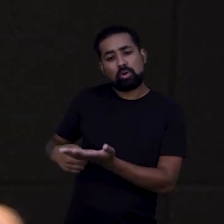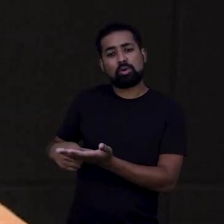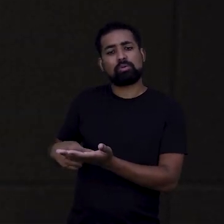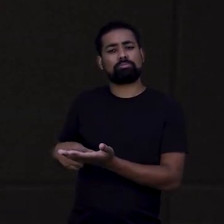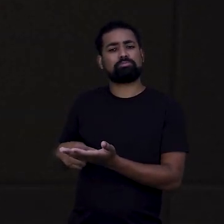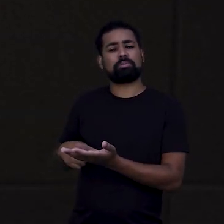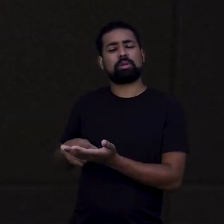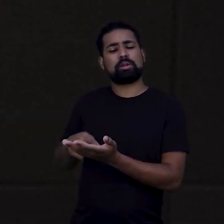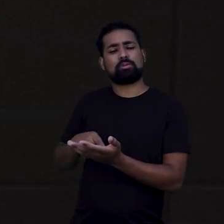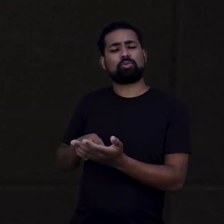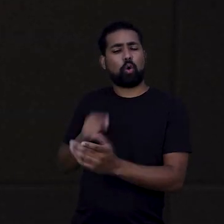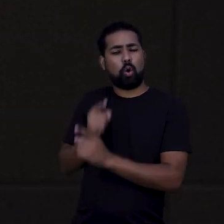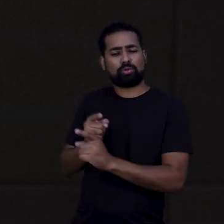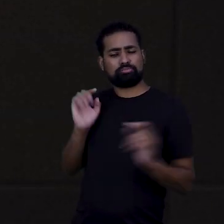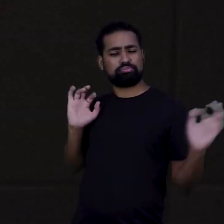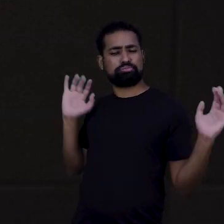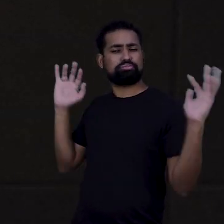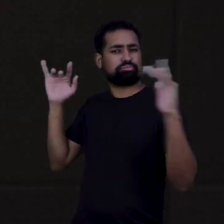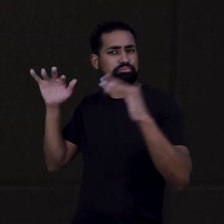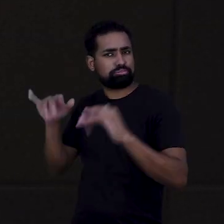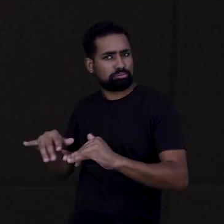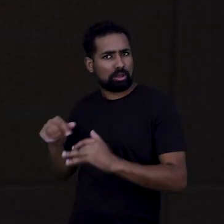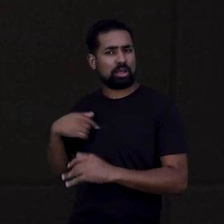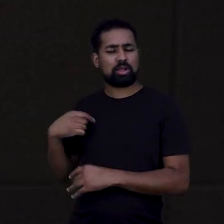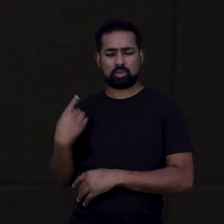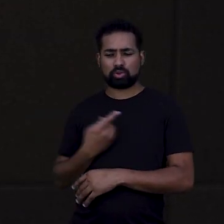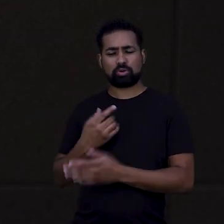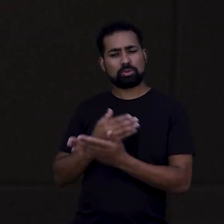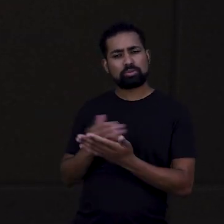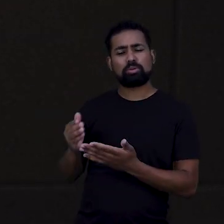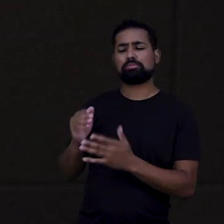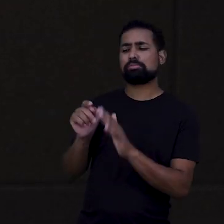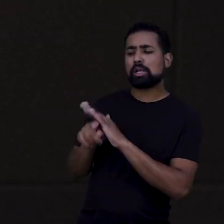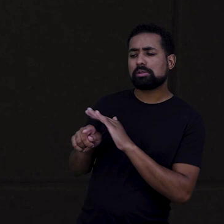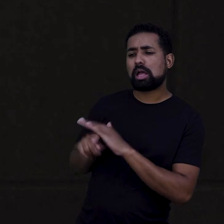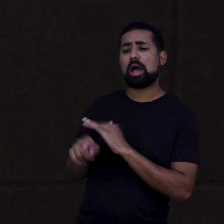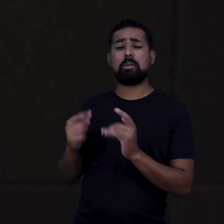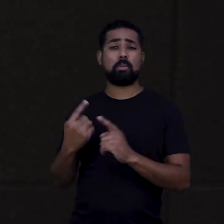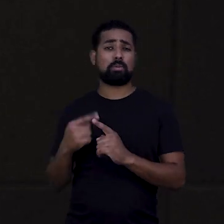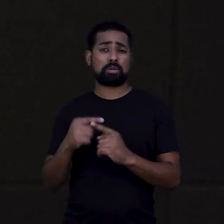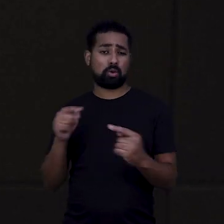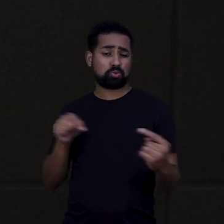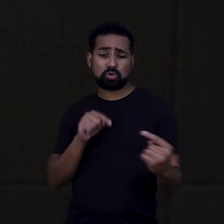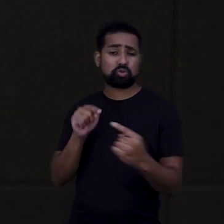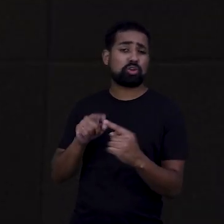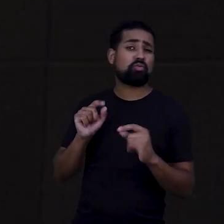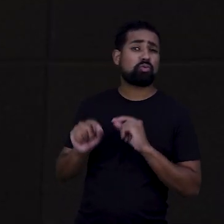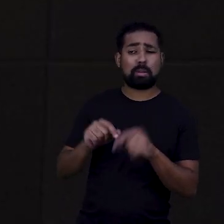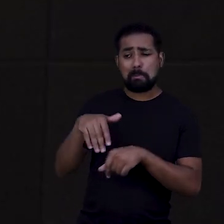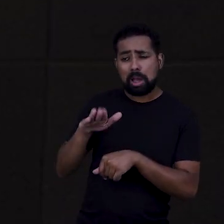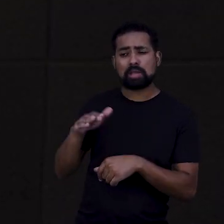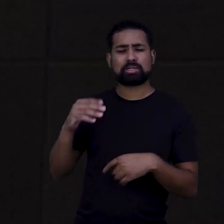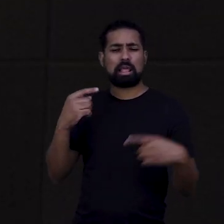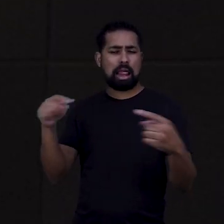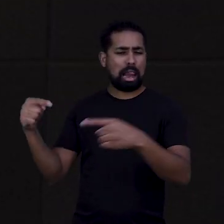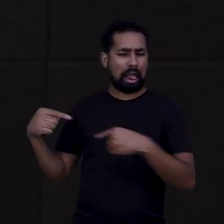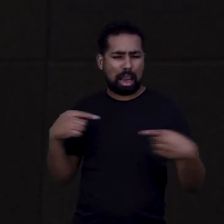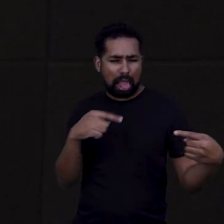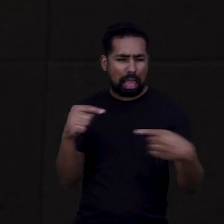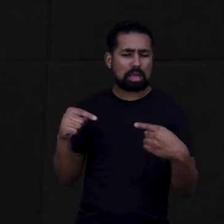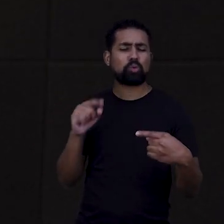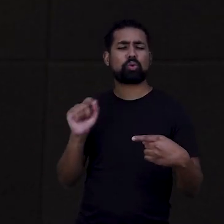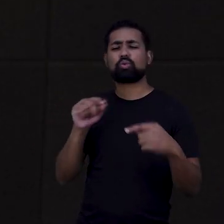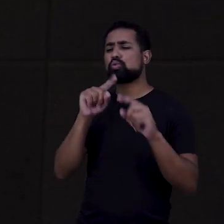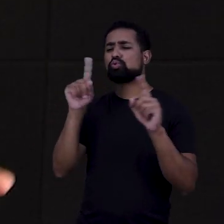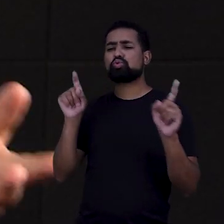e algumas pessoas foram para esse encontro eh e a gente começou a frequentar esse encontro até porque ele tinha um objetivo muito mais político assim no